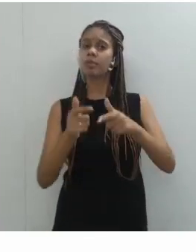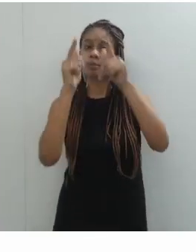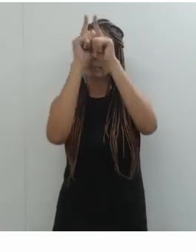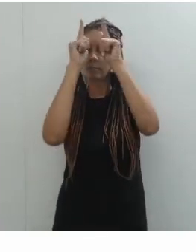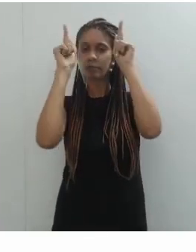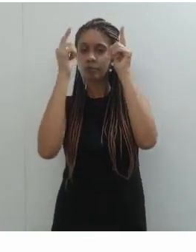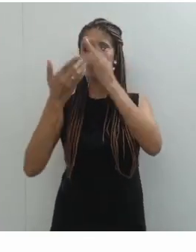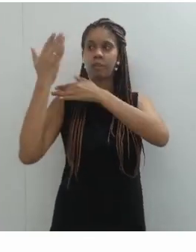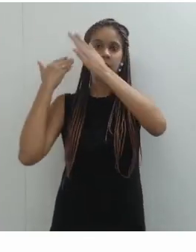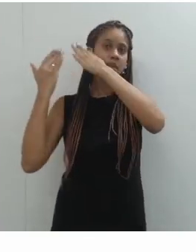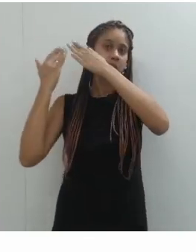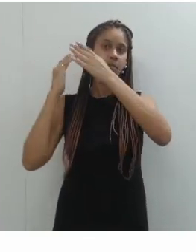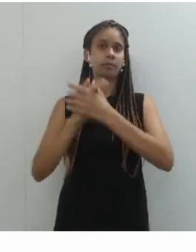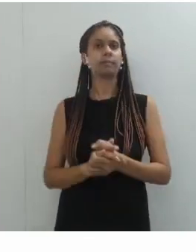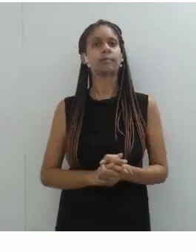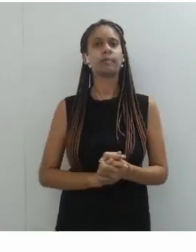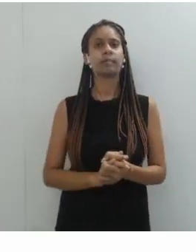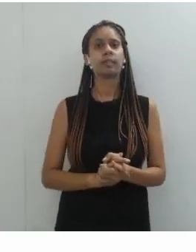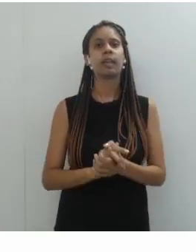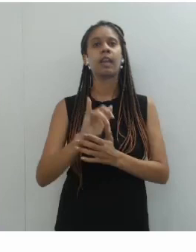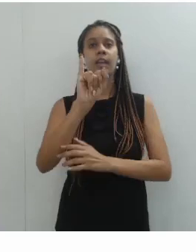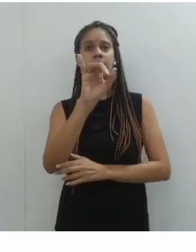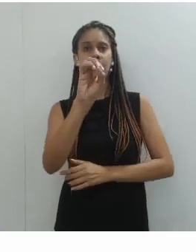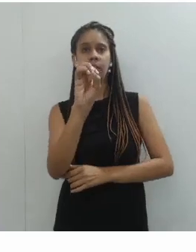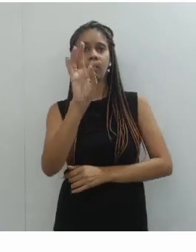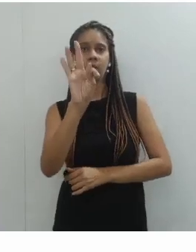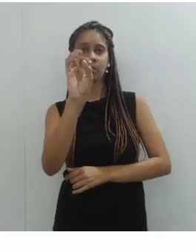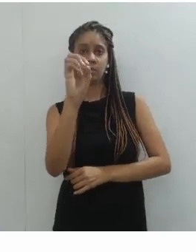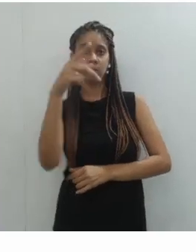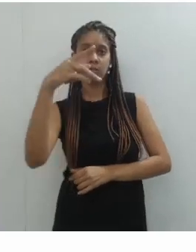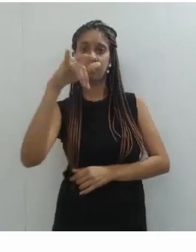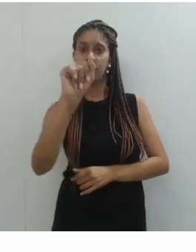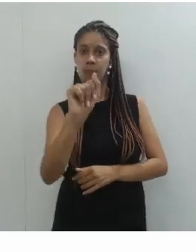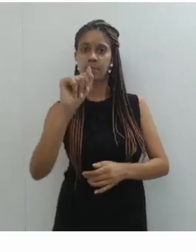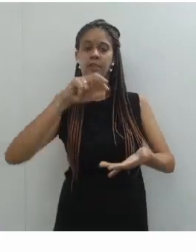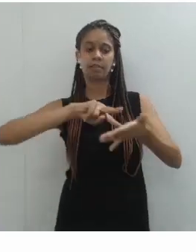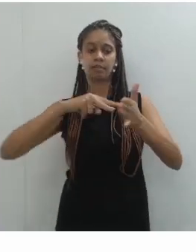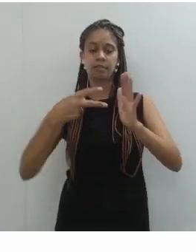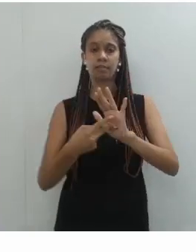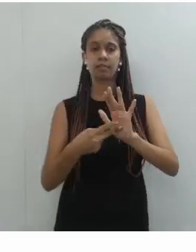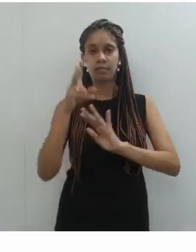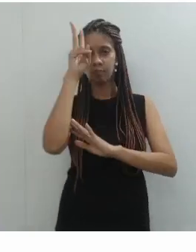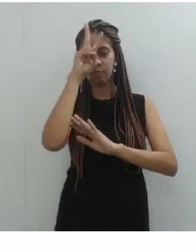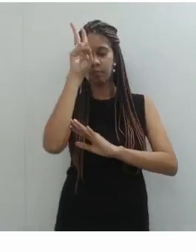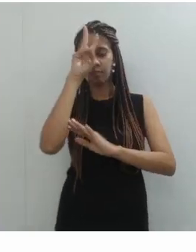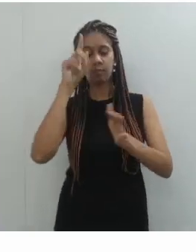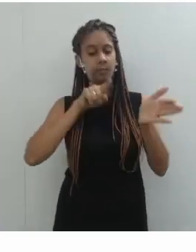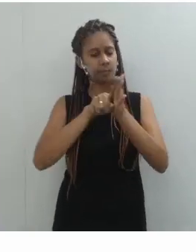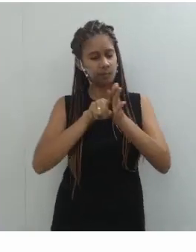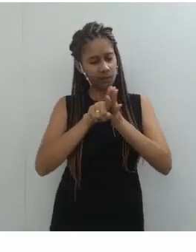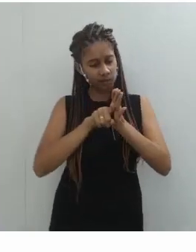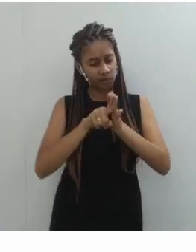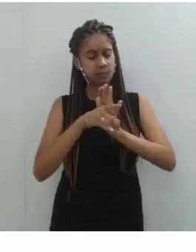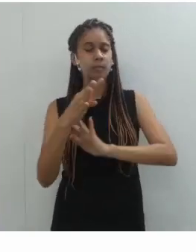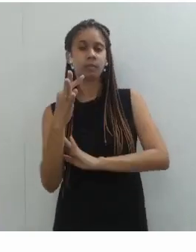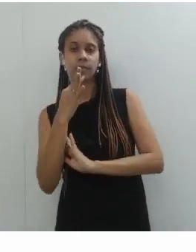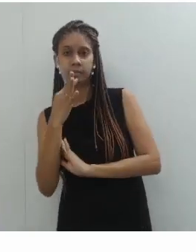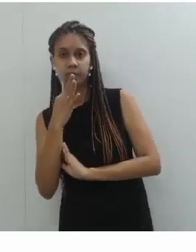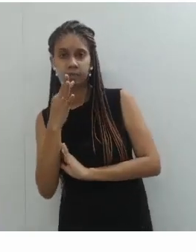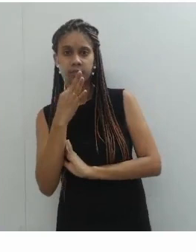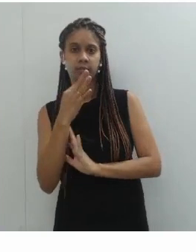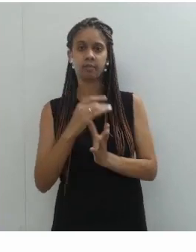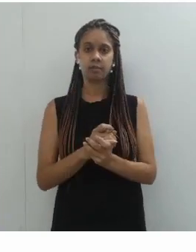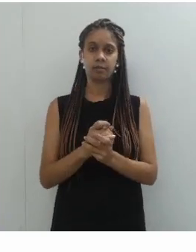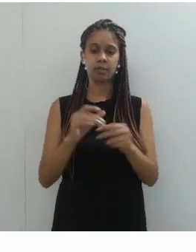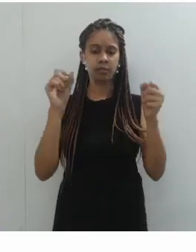antigo, iotopia. História, que significa pesquisa, conhecimento advindo